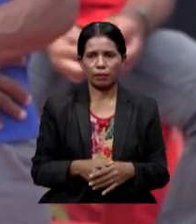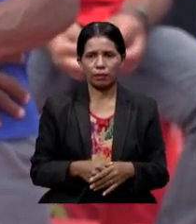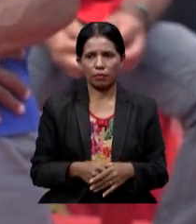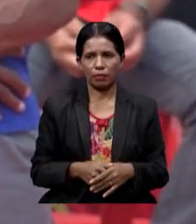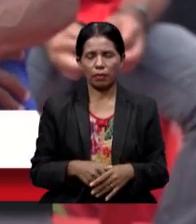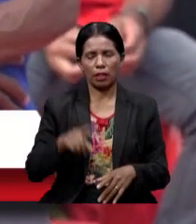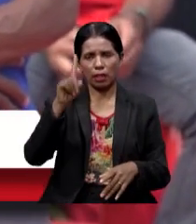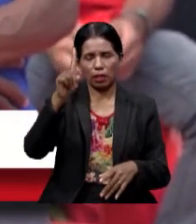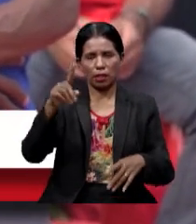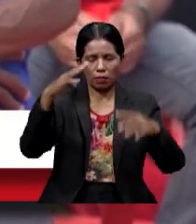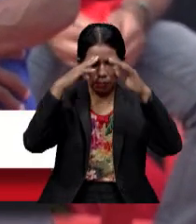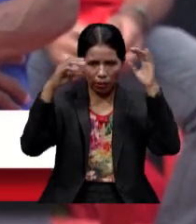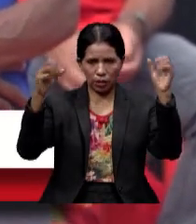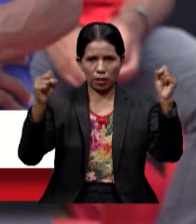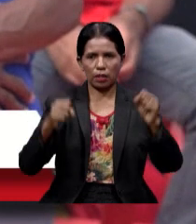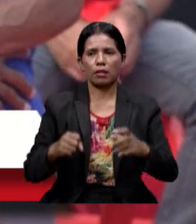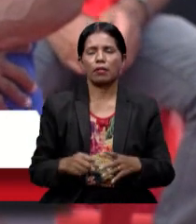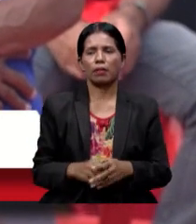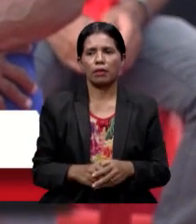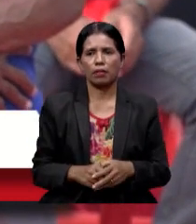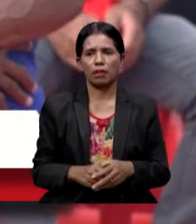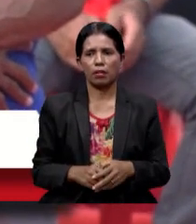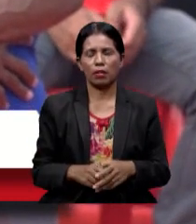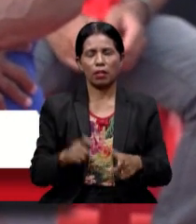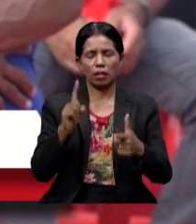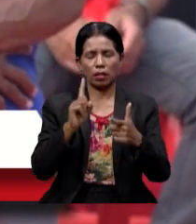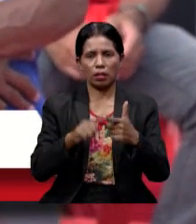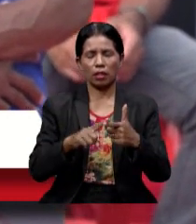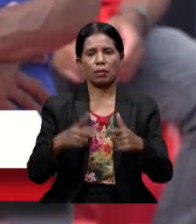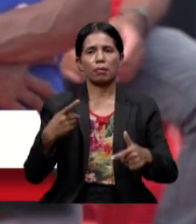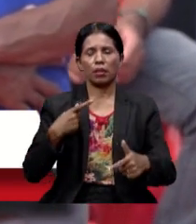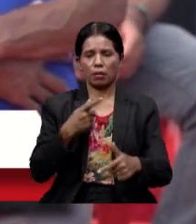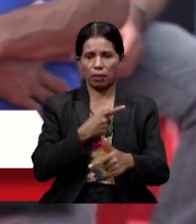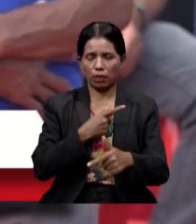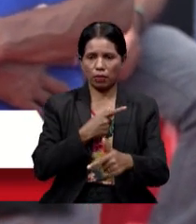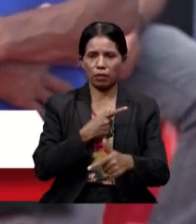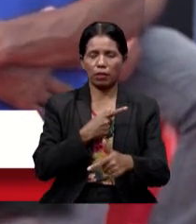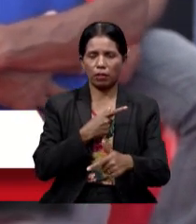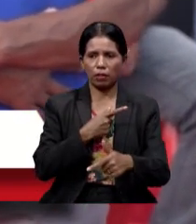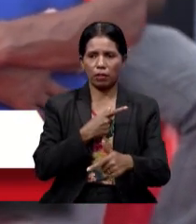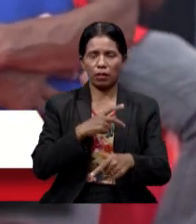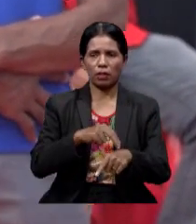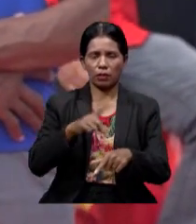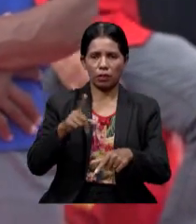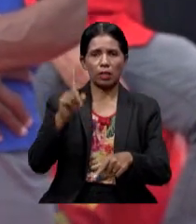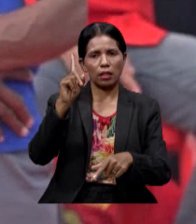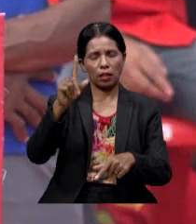Ida mag presidente da republika, ida mag parlamento, ida mag